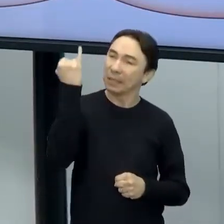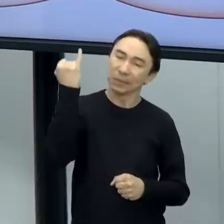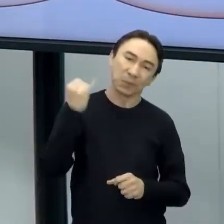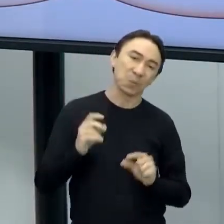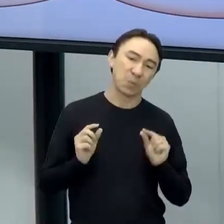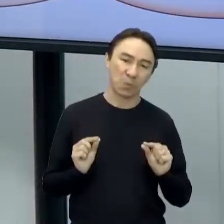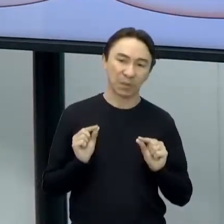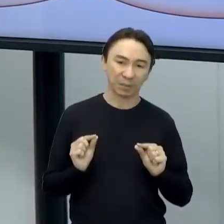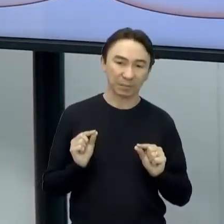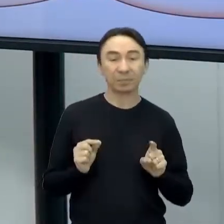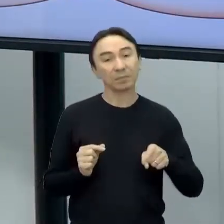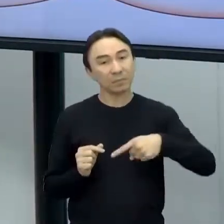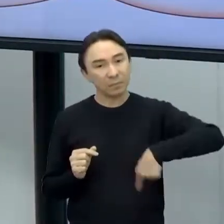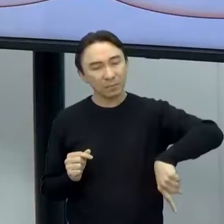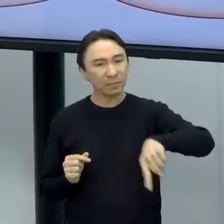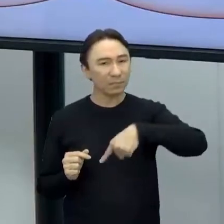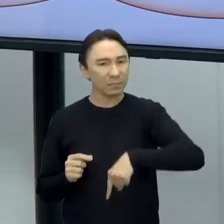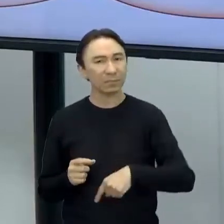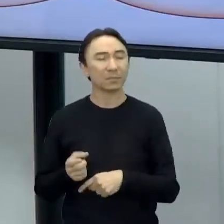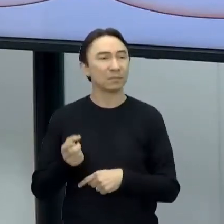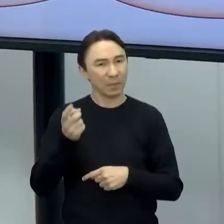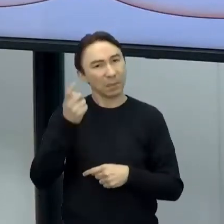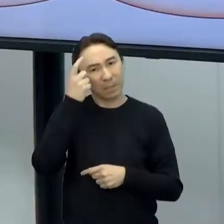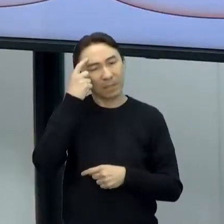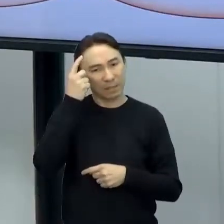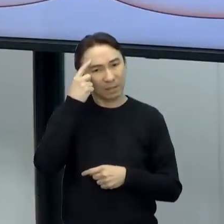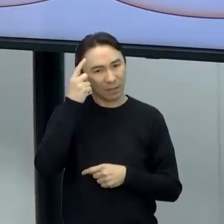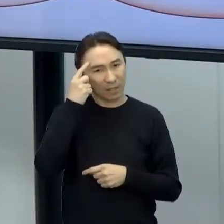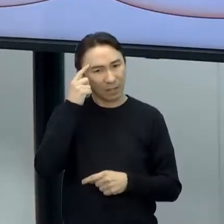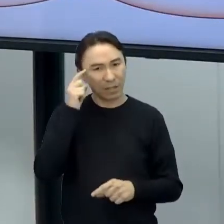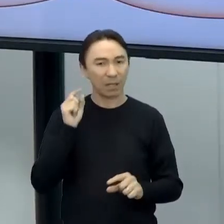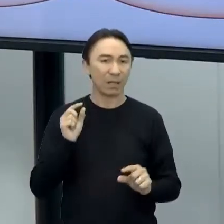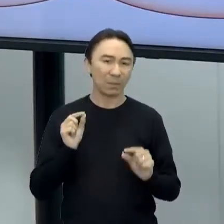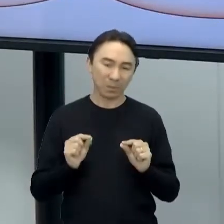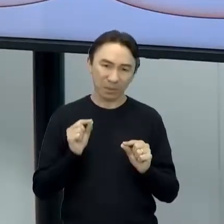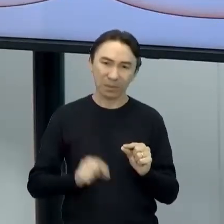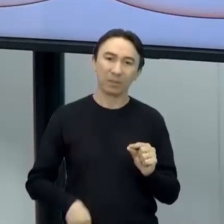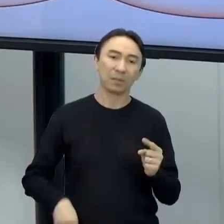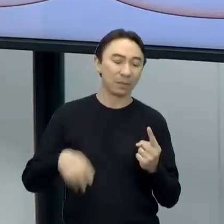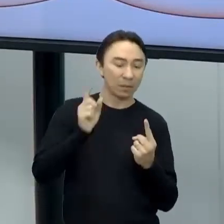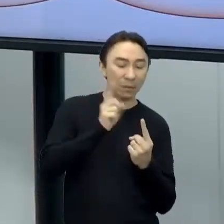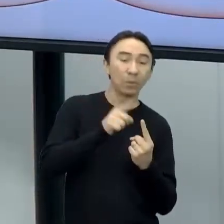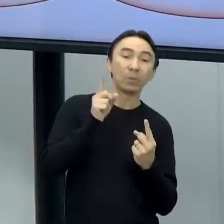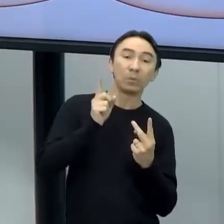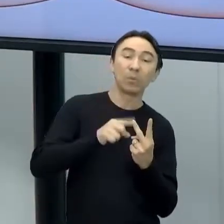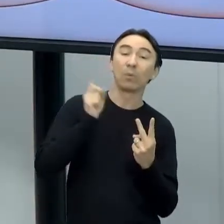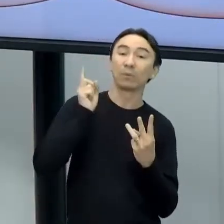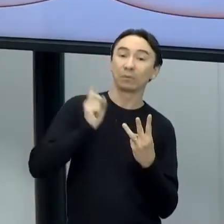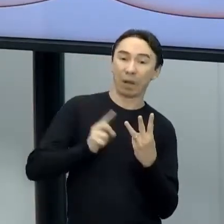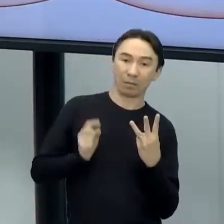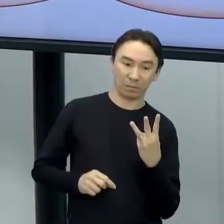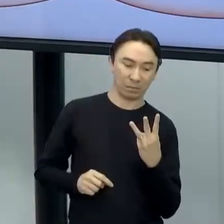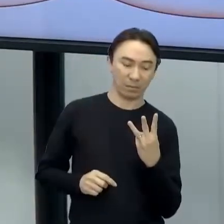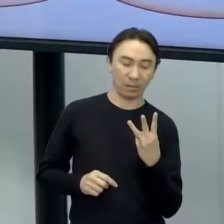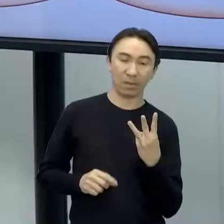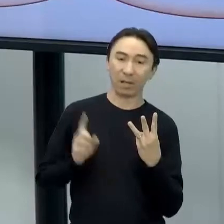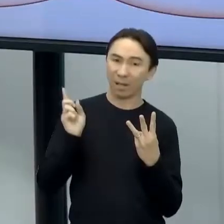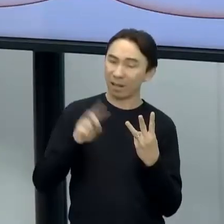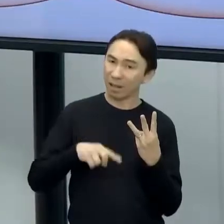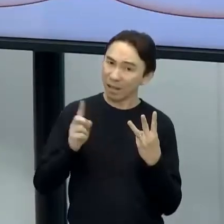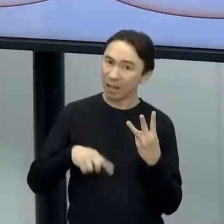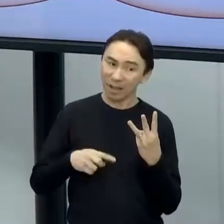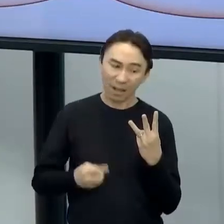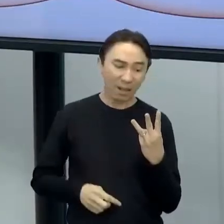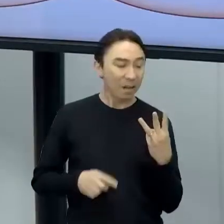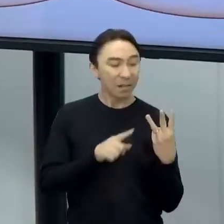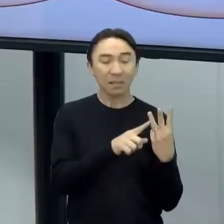a gente pensar nesses 3 pontos como o foco, como o